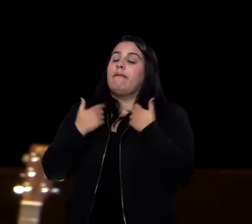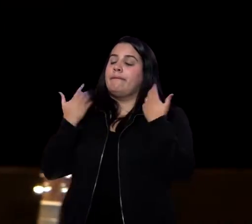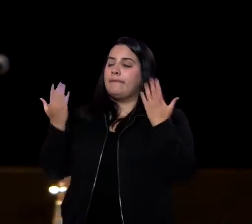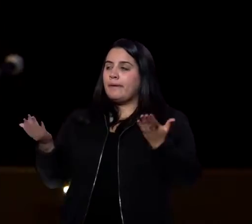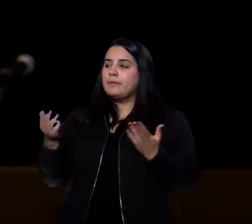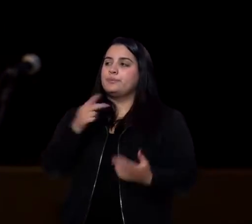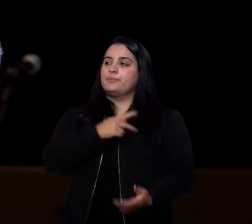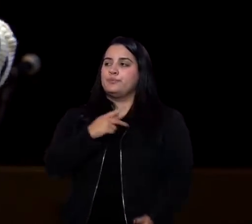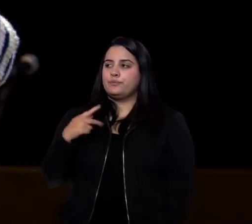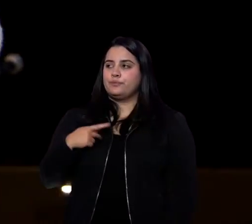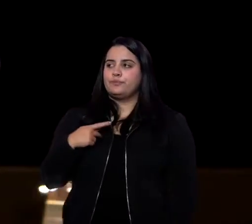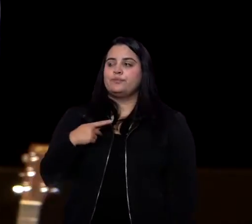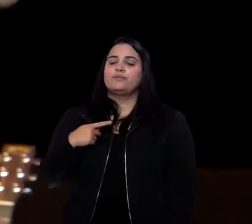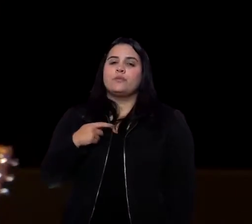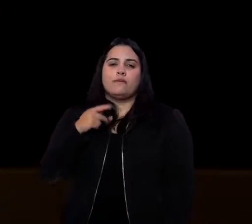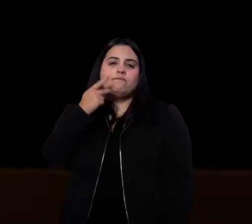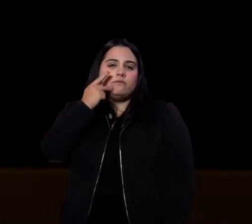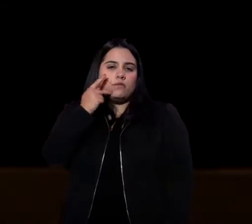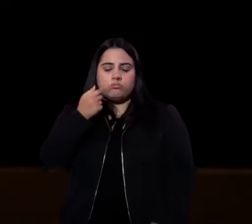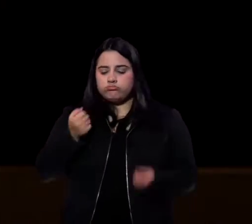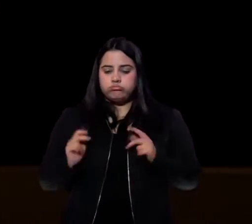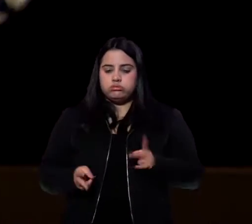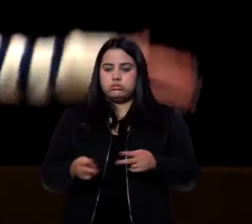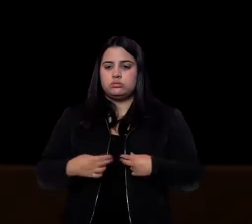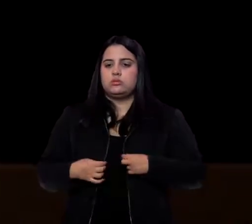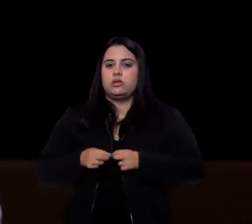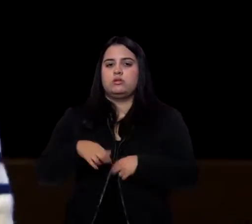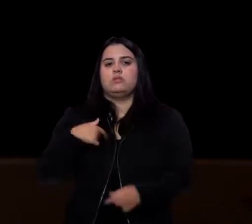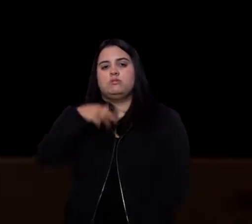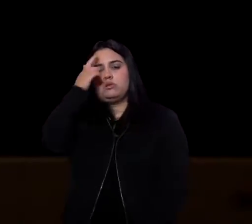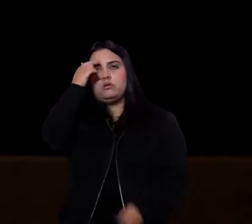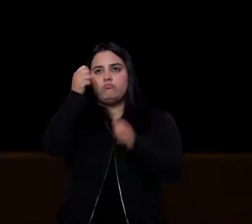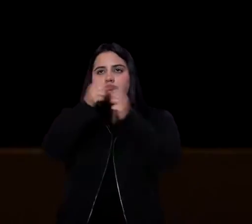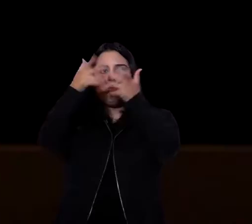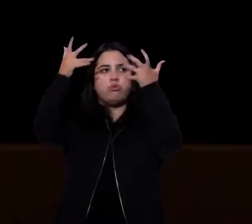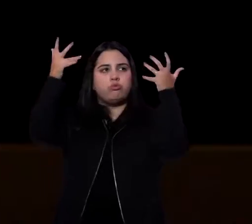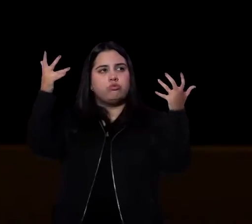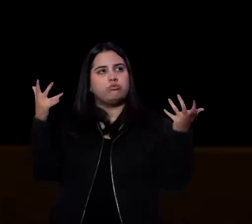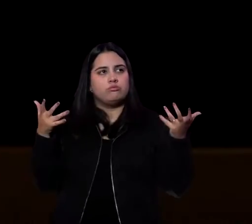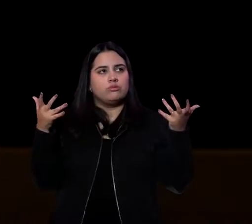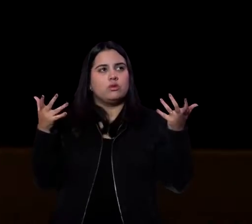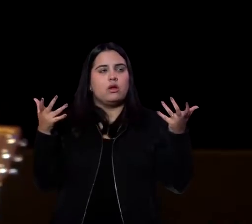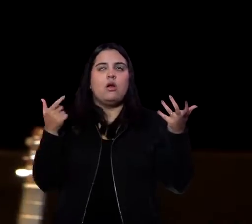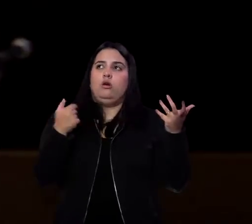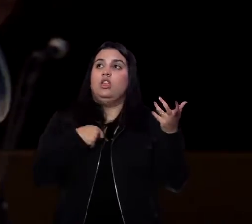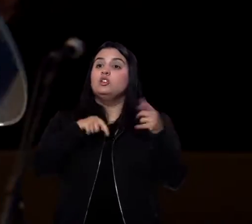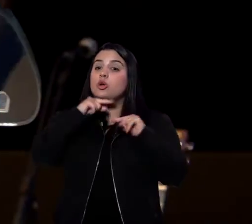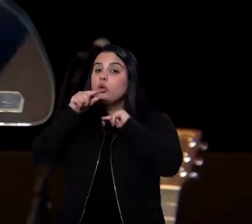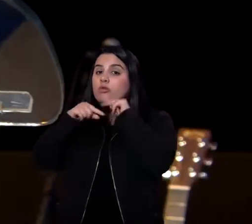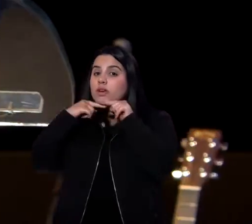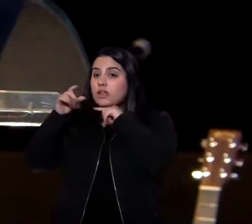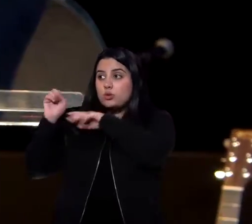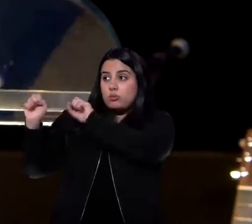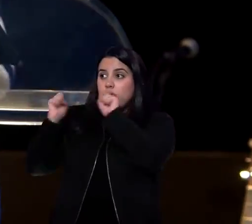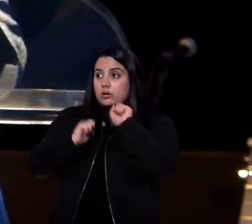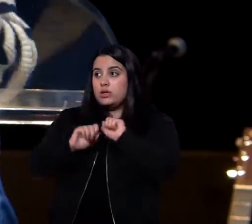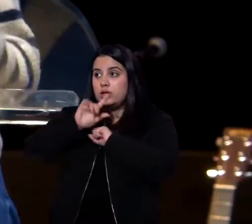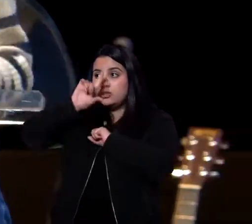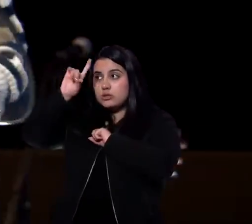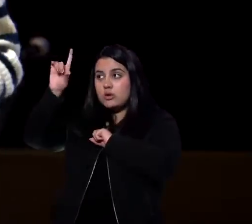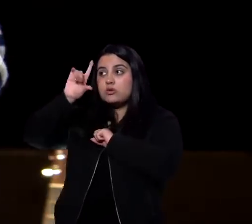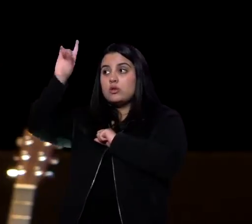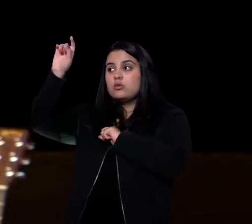continuou falando e, explodiu minha mente, sim, tá? Quando a gente duvida do poder de Deus, Ele tem prazer de